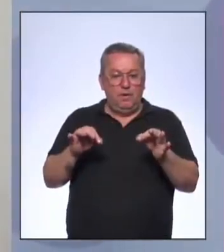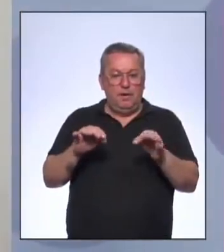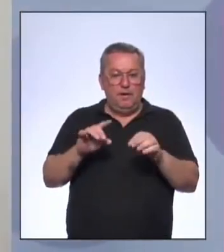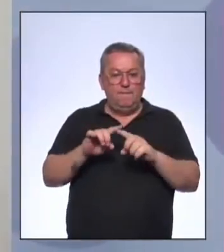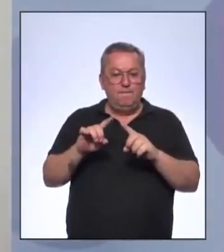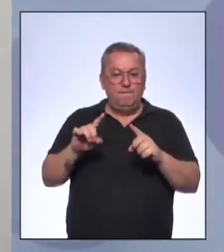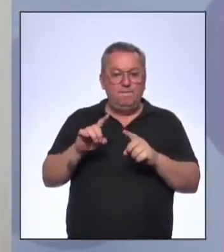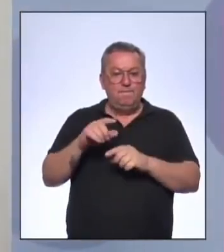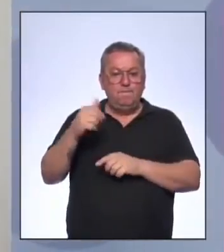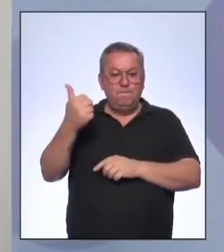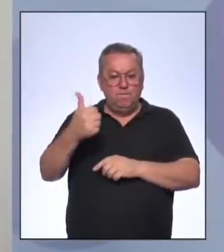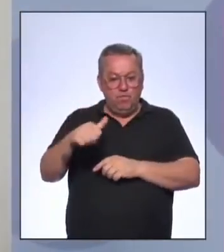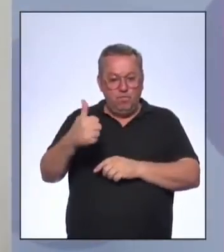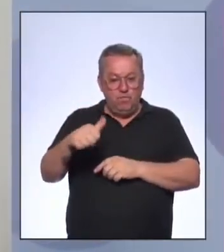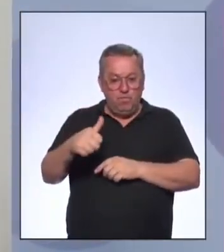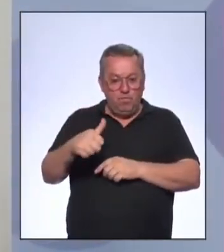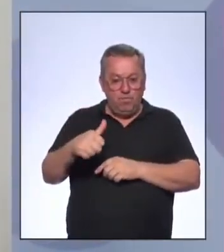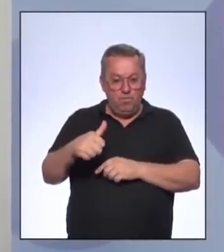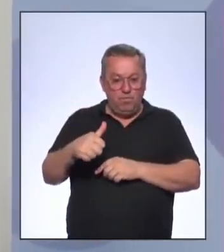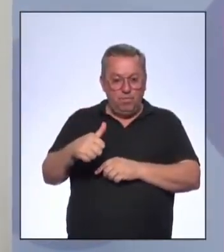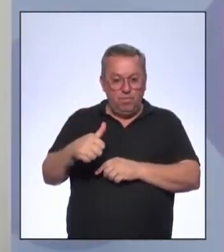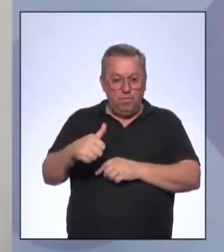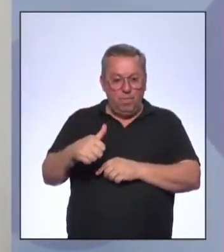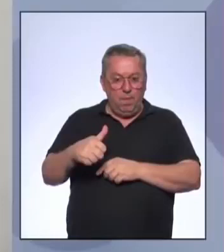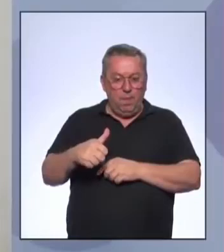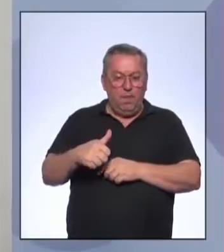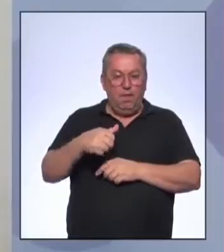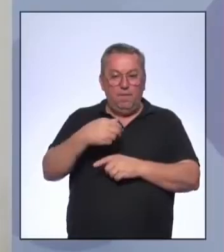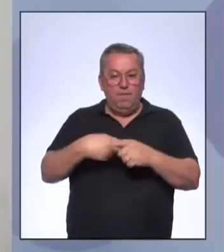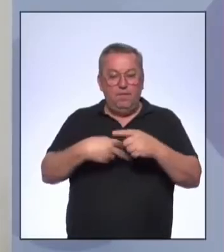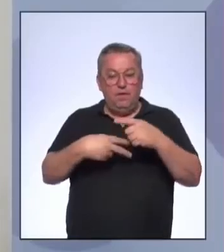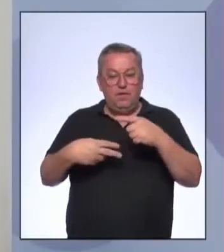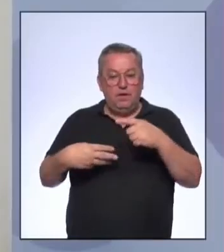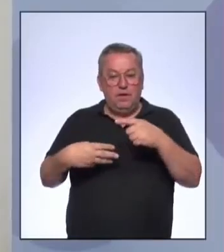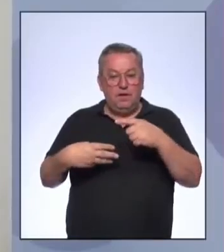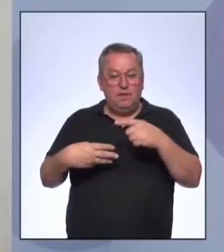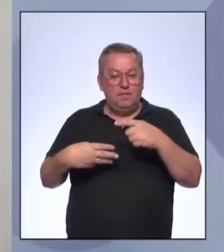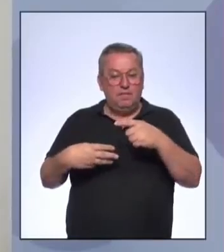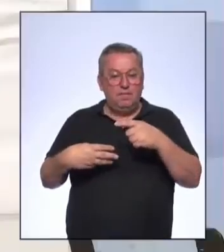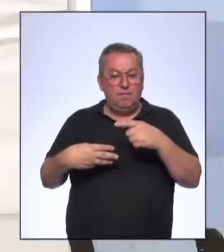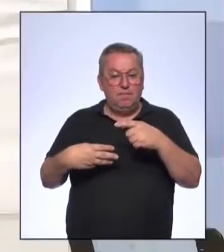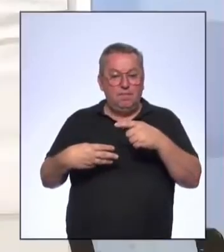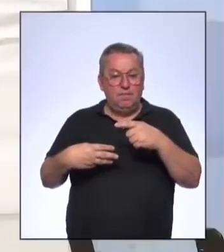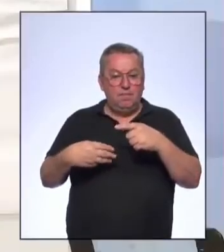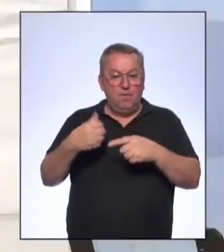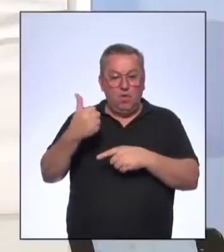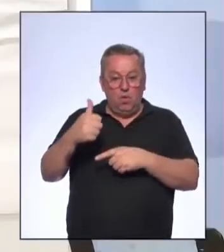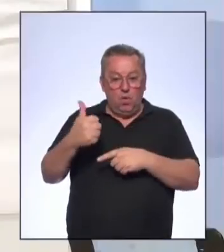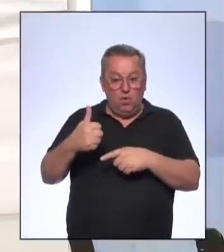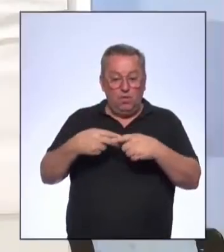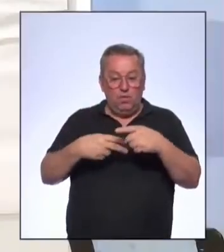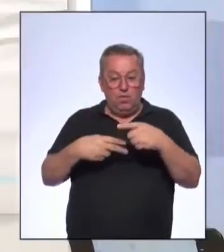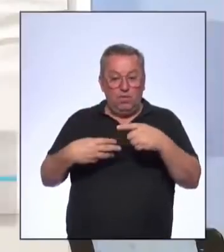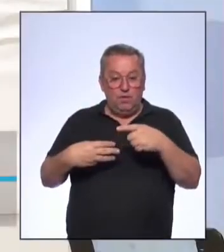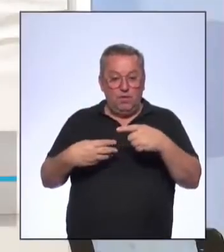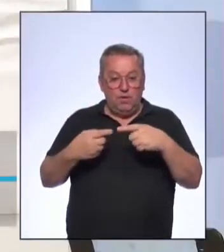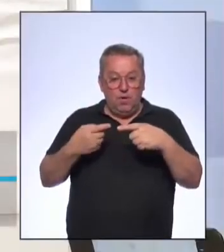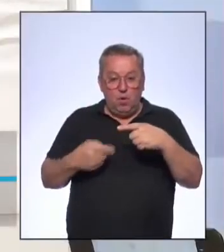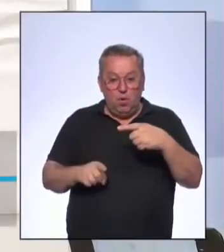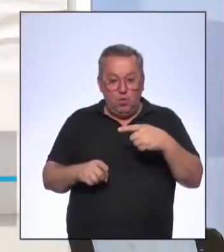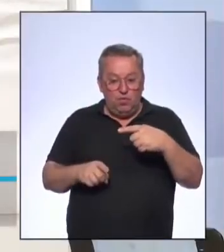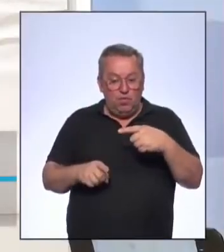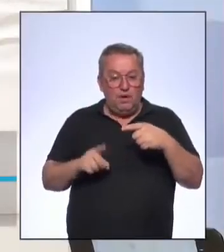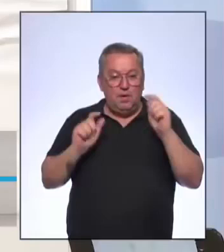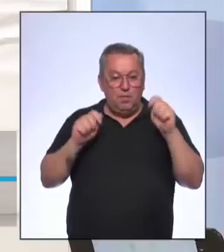eu acho 11 sobre 23. Então, 11 sobre 23 é uma razão que eu